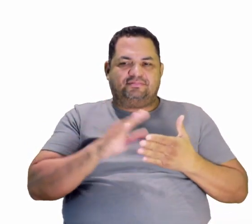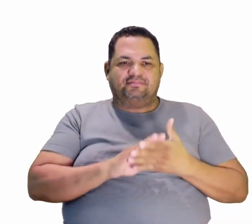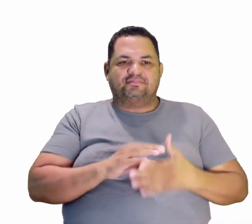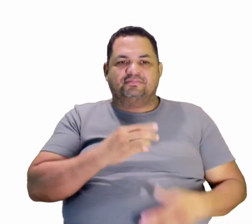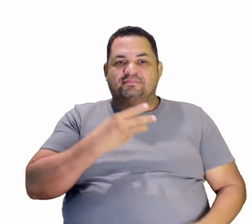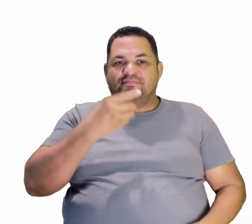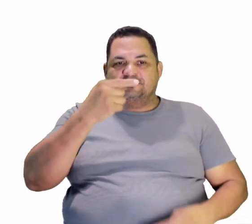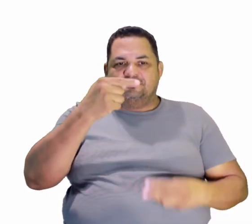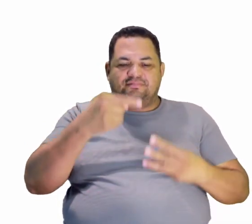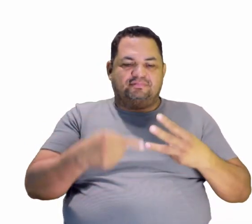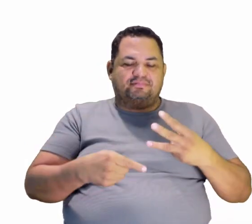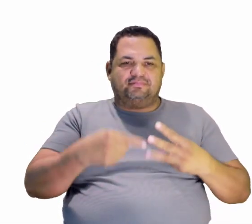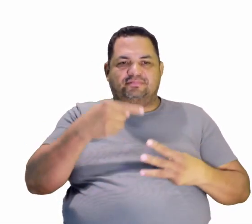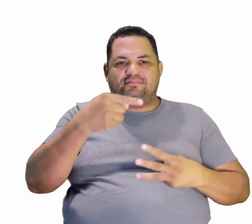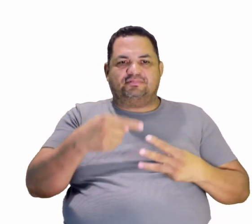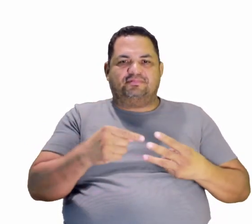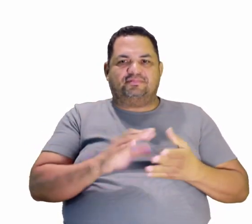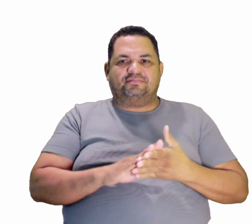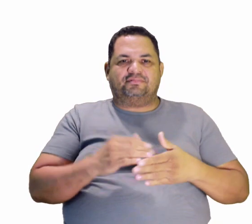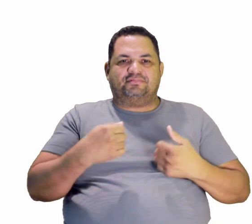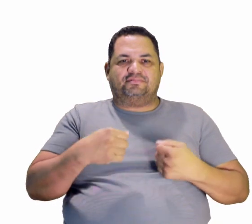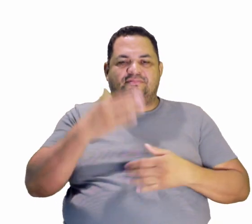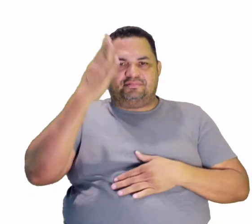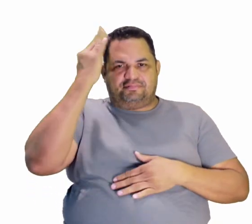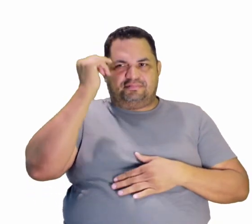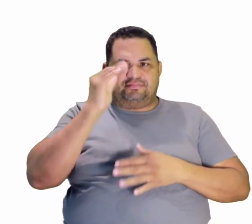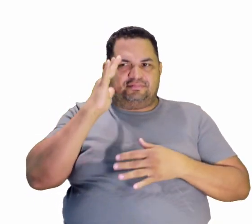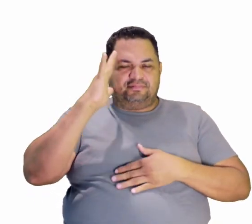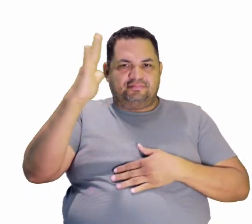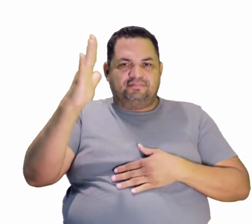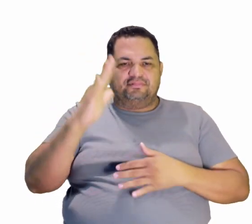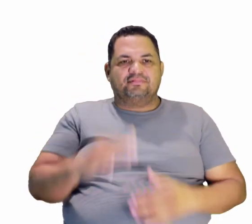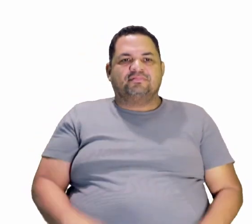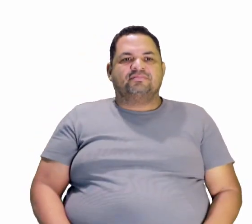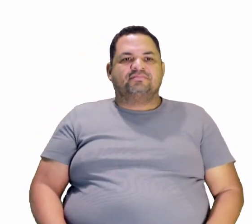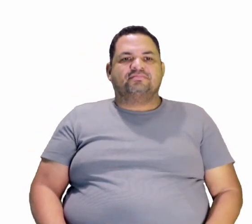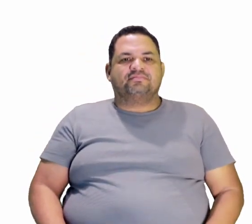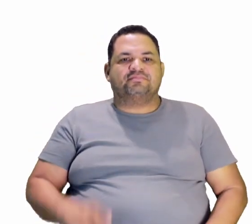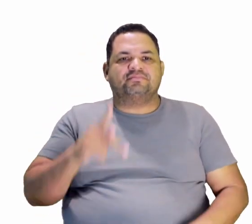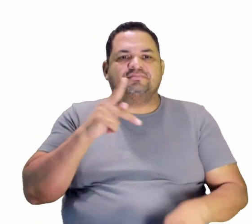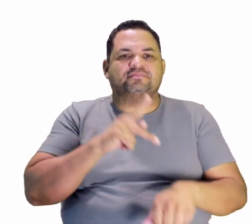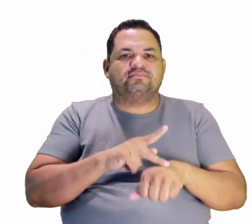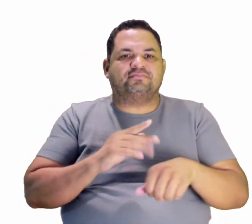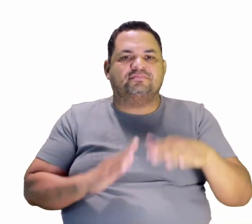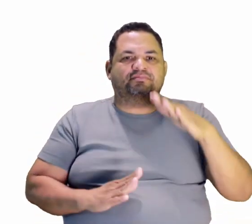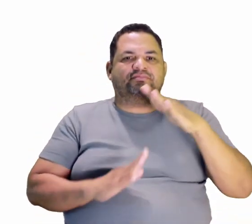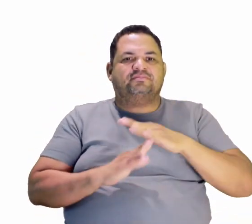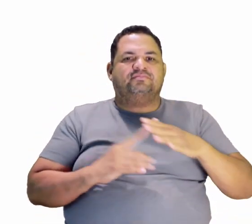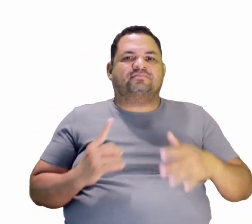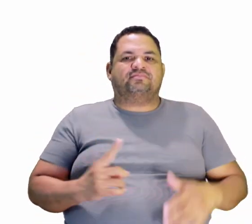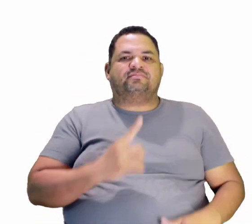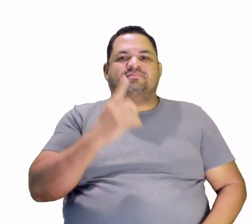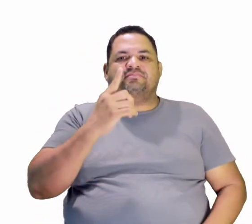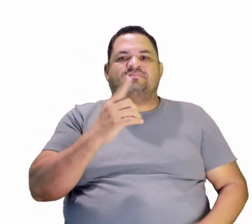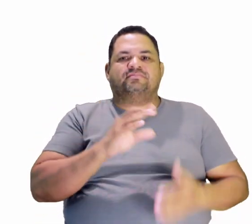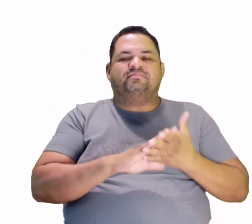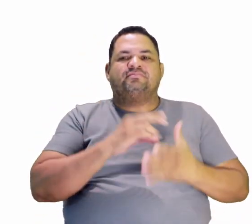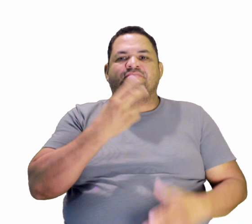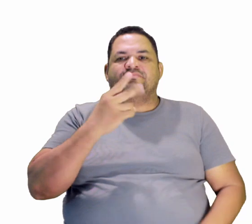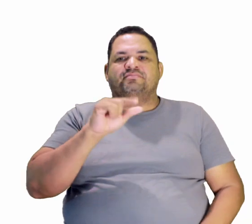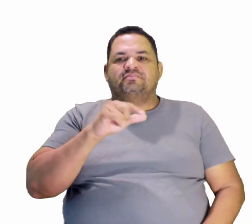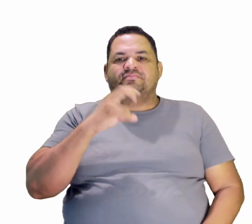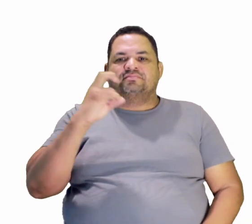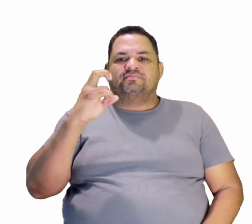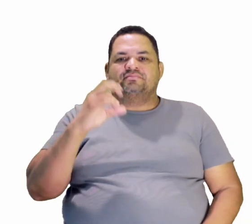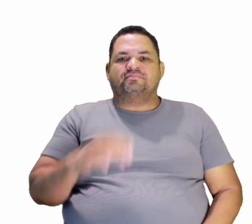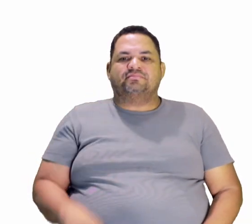3, ó. Por isso que é bom saber um pouco de teoria ali, já sabe que aquelas não seriam. A pedra atinge a altura máxima em 2,5, vamos ver se é